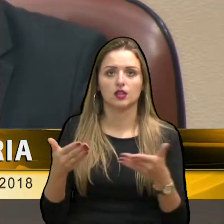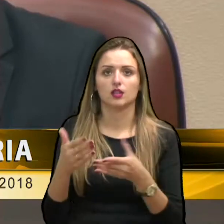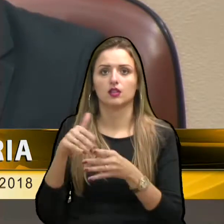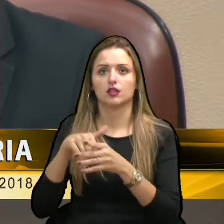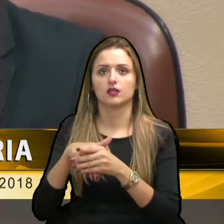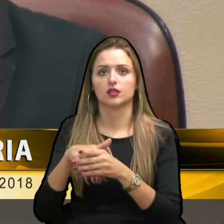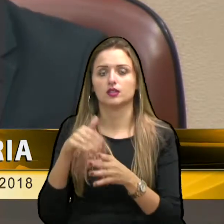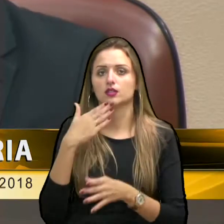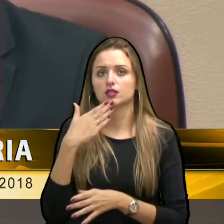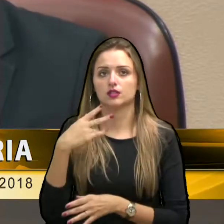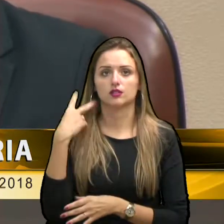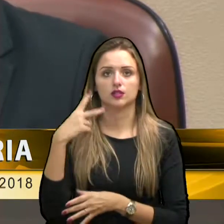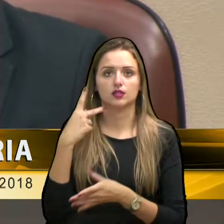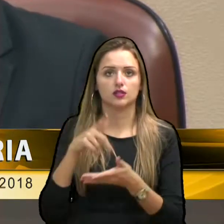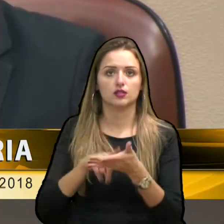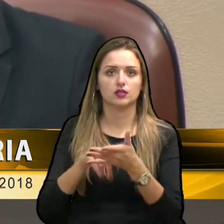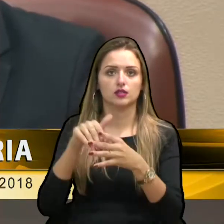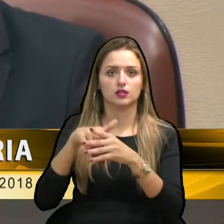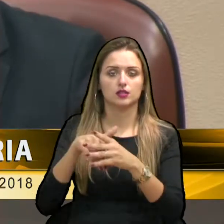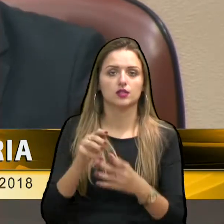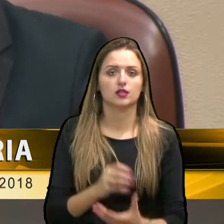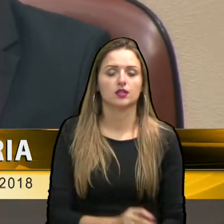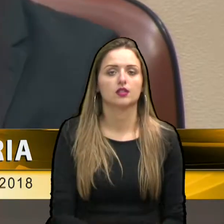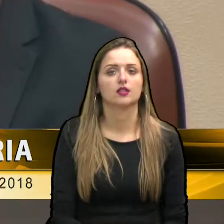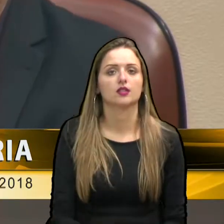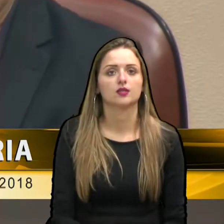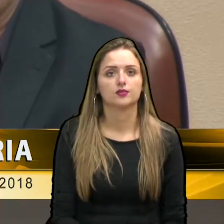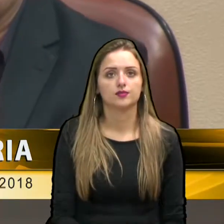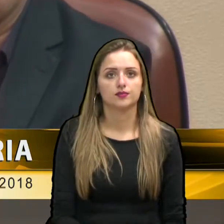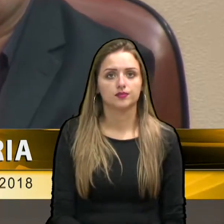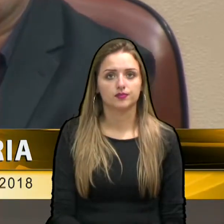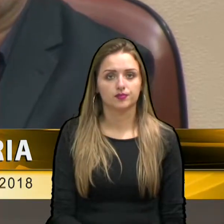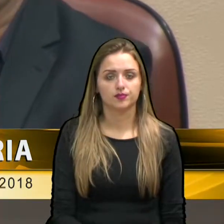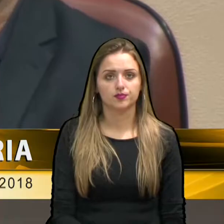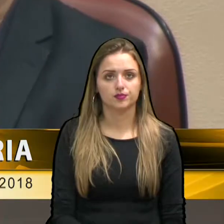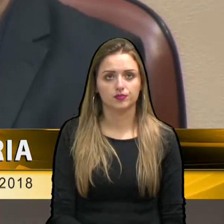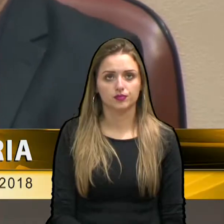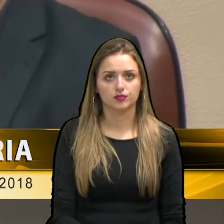Em votação, solicito aos vereadores que registrem seus votos.